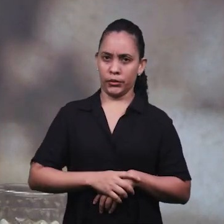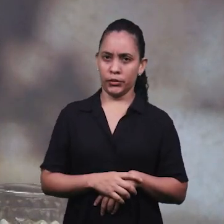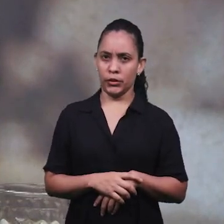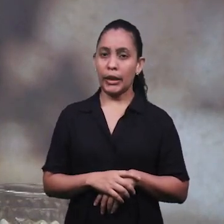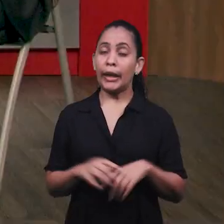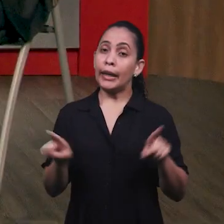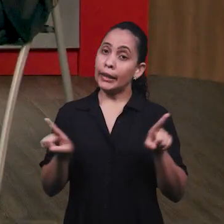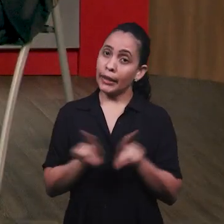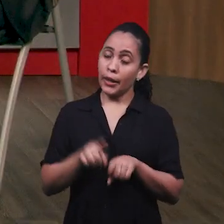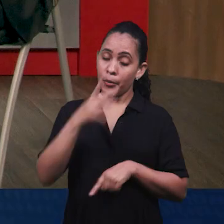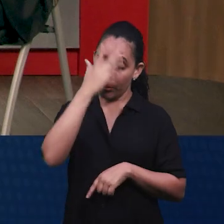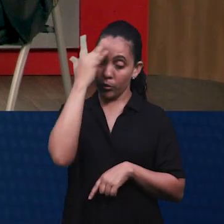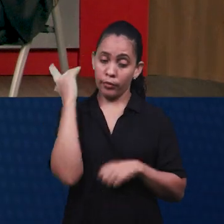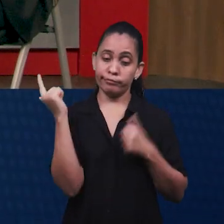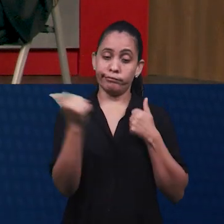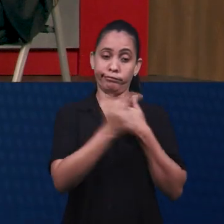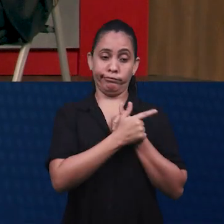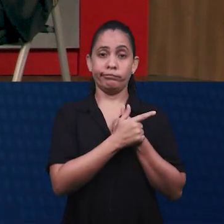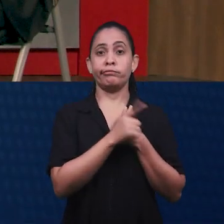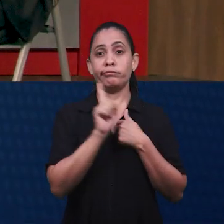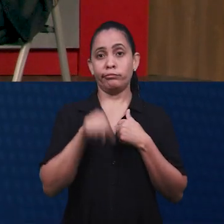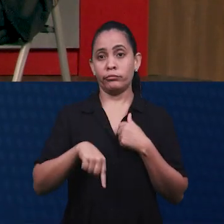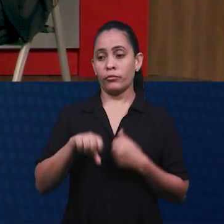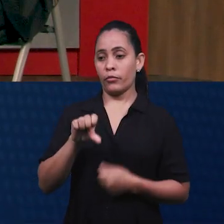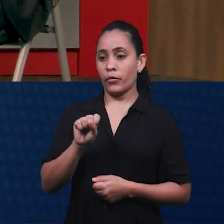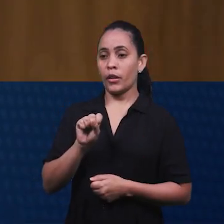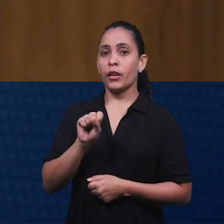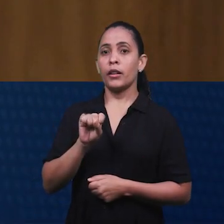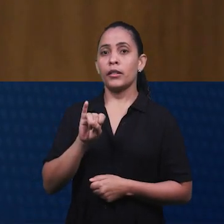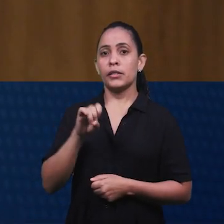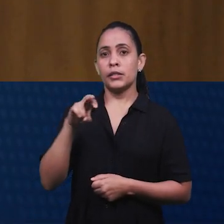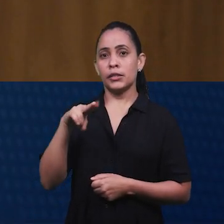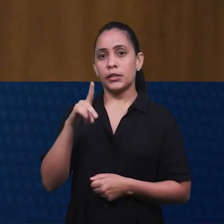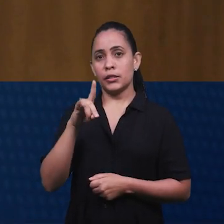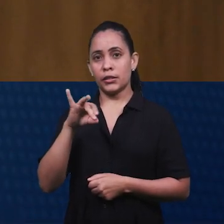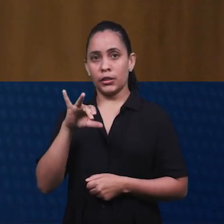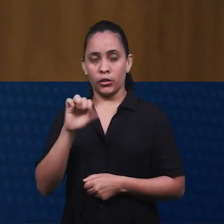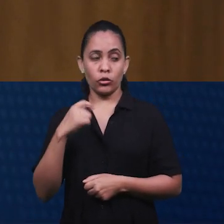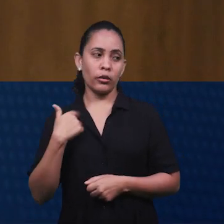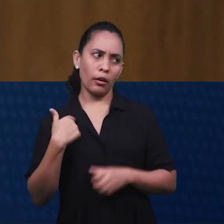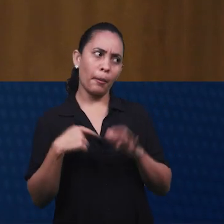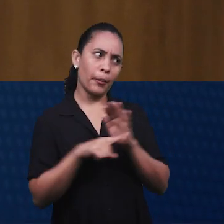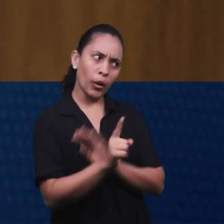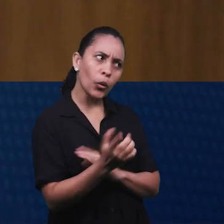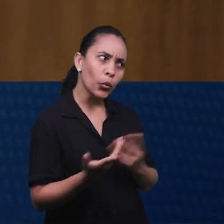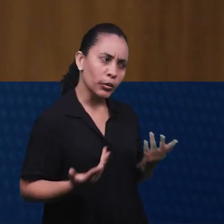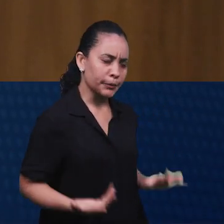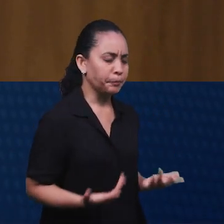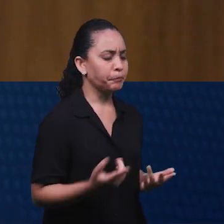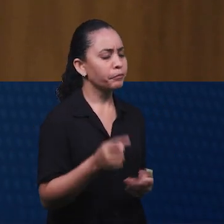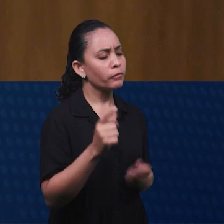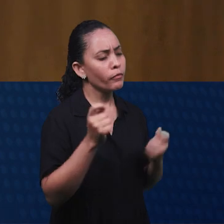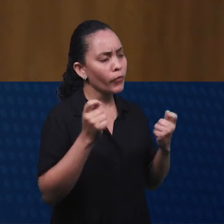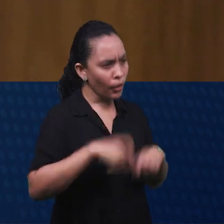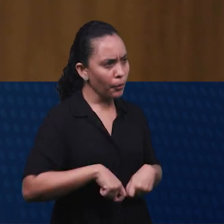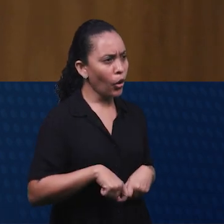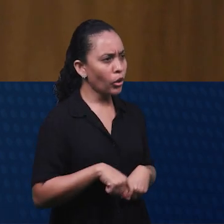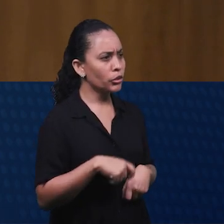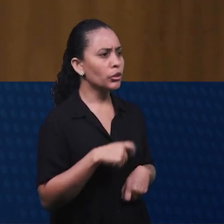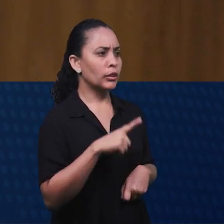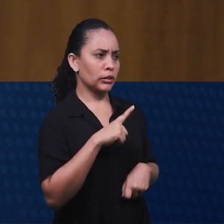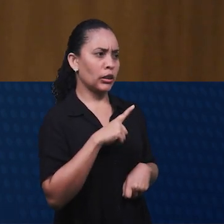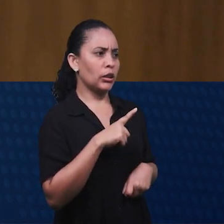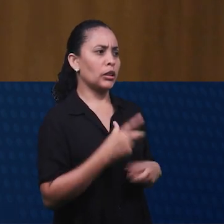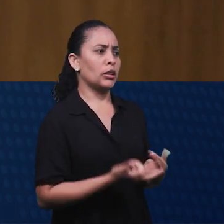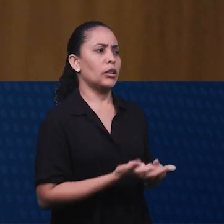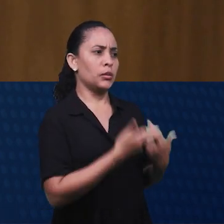síndico. Exatamente, que é inclusive até minha pergunta, né? Qual que é o papel do síndico na administração do condomínio e ele pode ser responsabilizado por